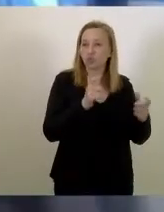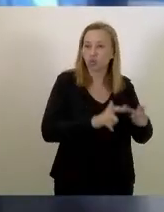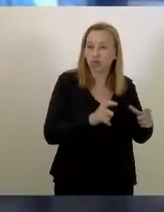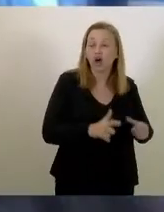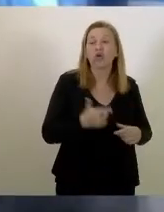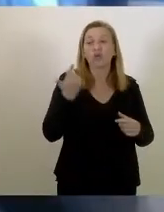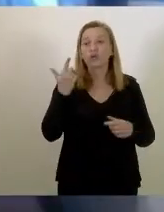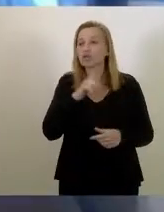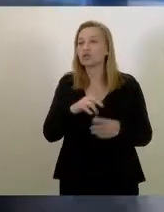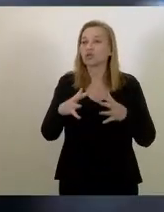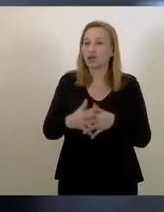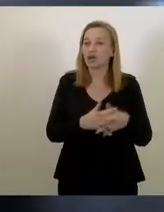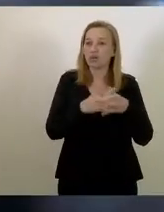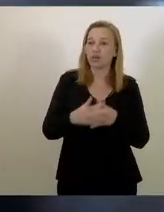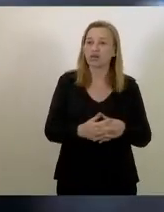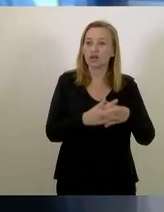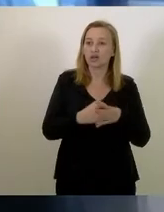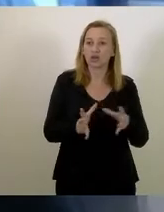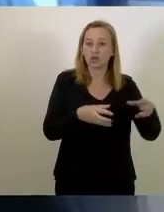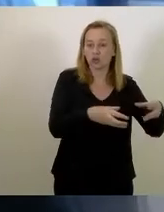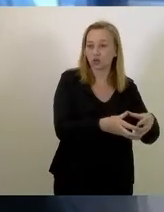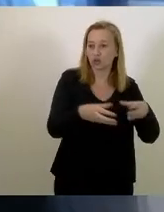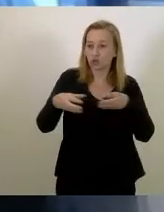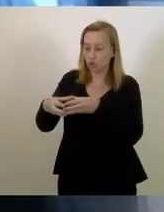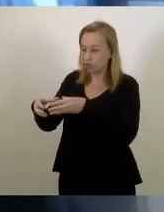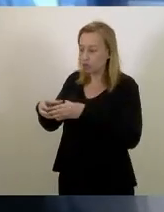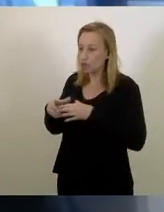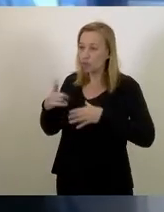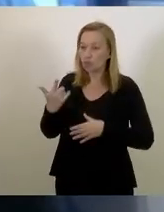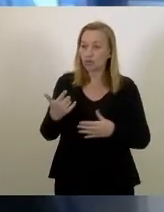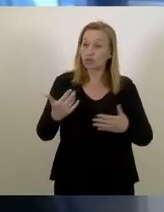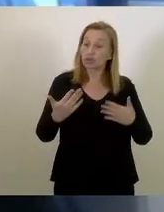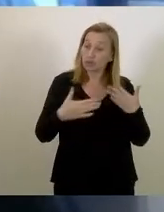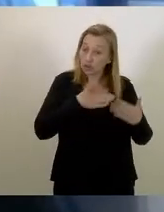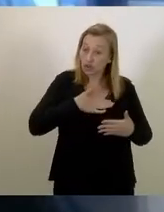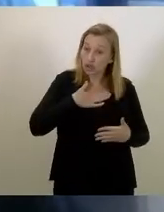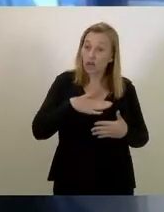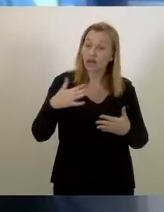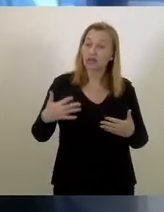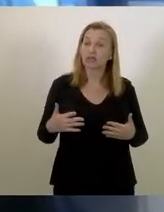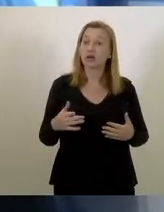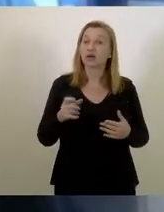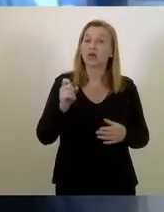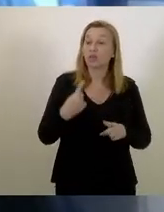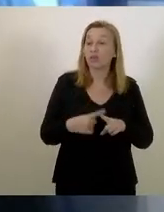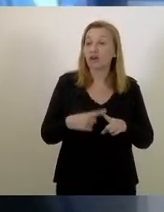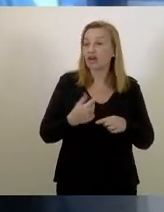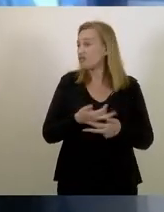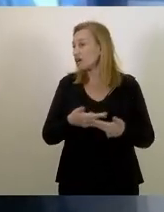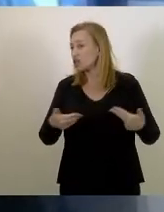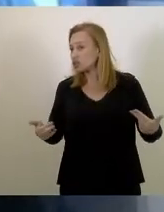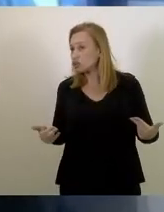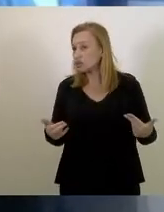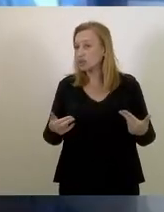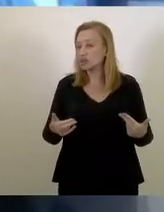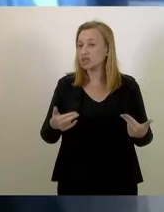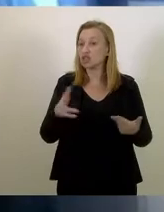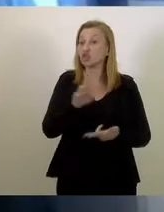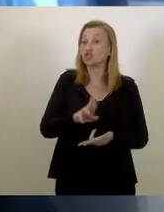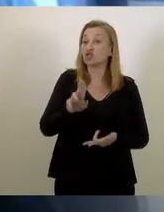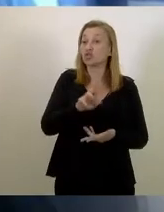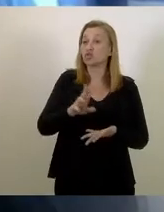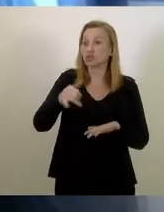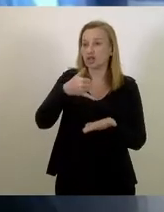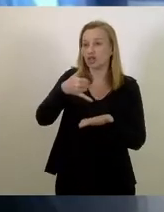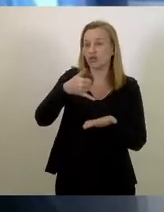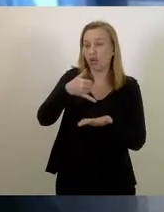caminhão e as cooperativas começaram a se entusiasmar porque um real era muita coisa por litro de óleo usado para se